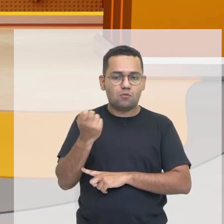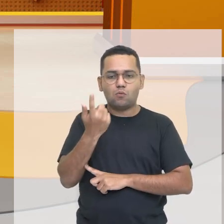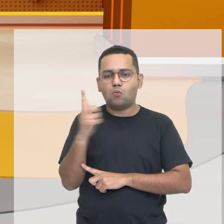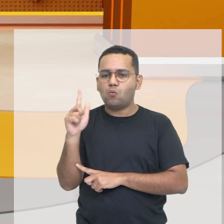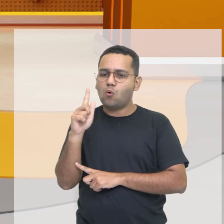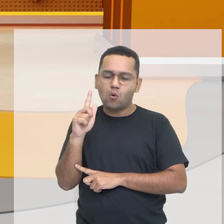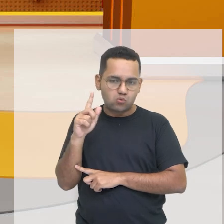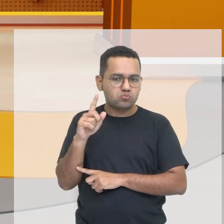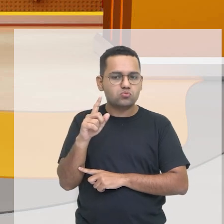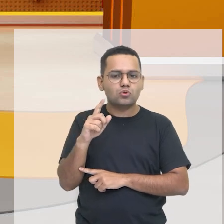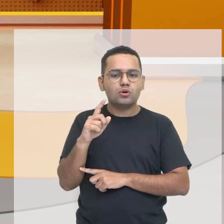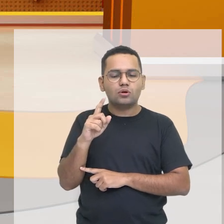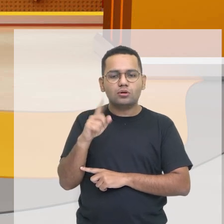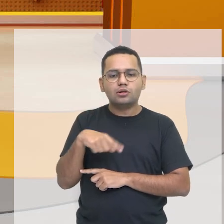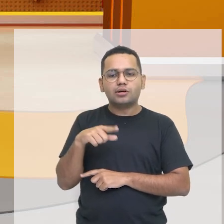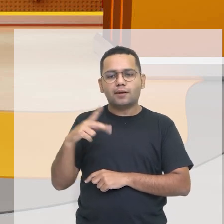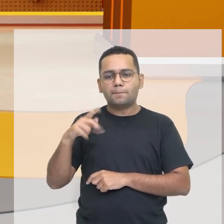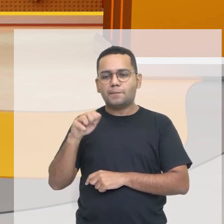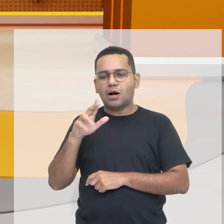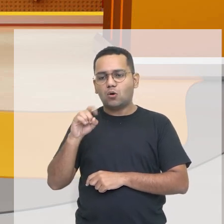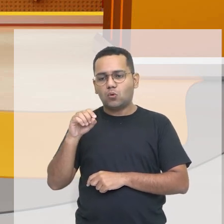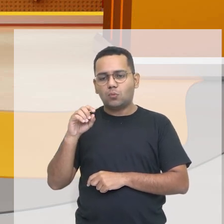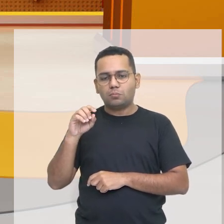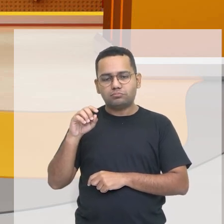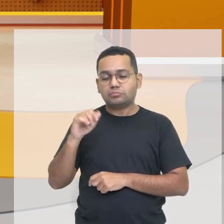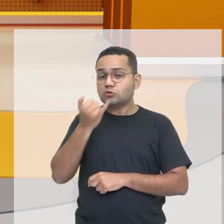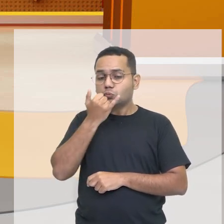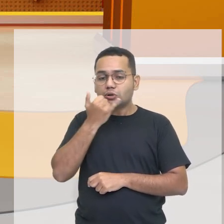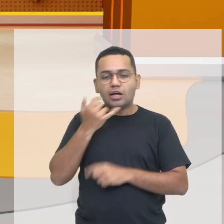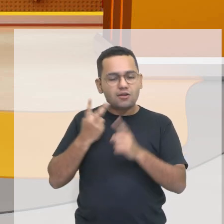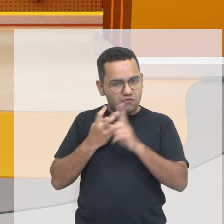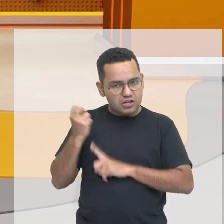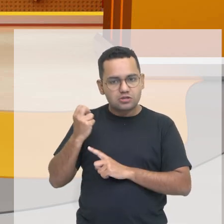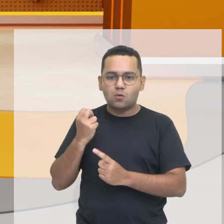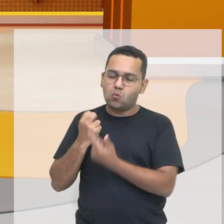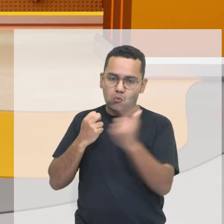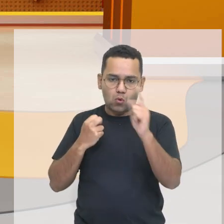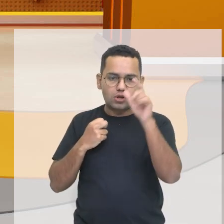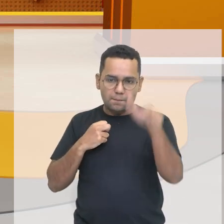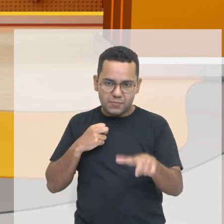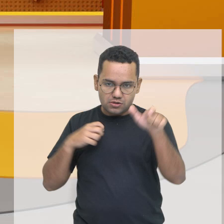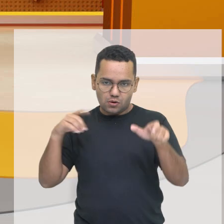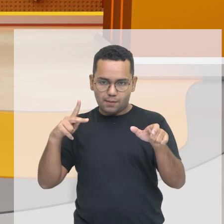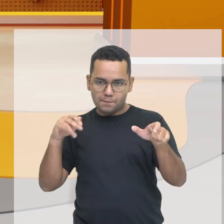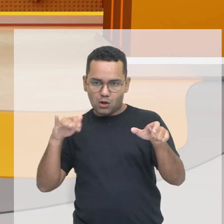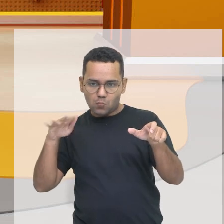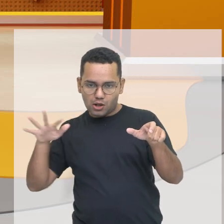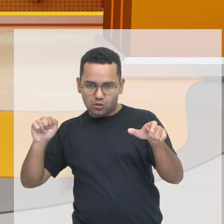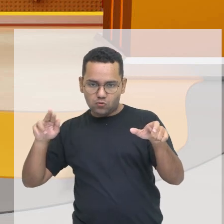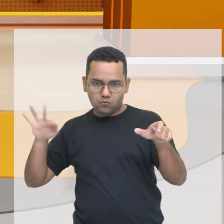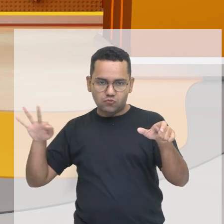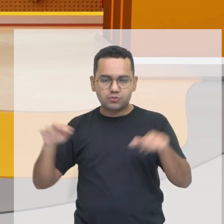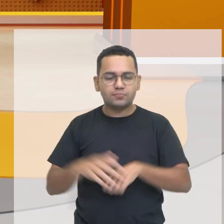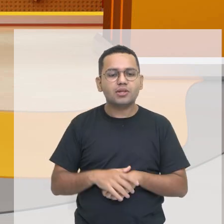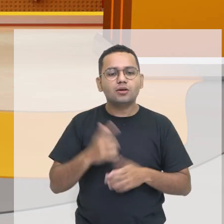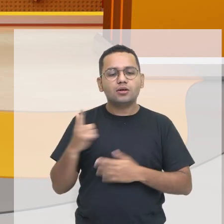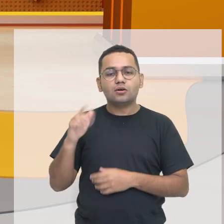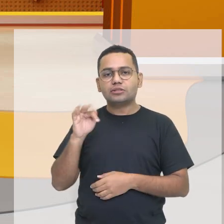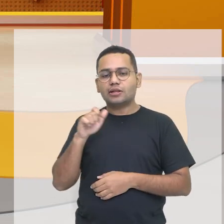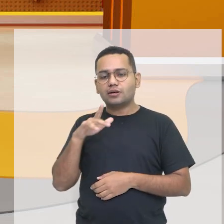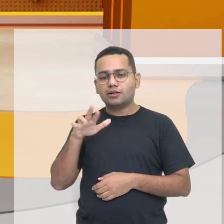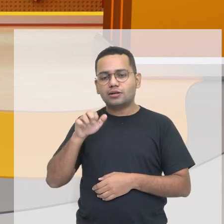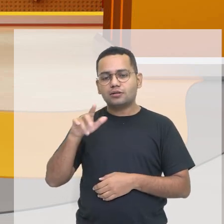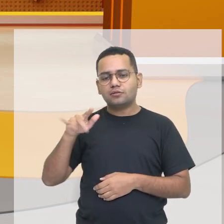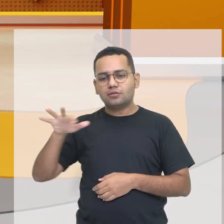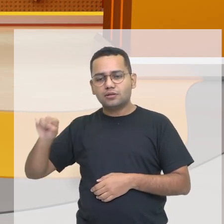Neves, ele não chegou a tomar posse porque ele faleceu. E quem vai assumir a presidência do Brasil neste momento vai